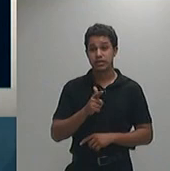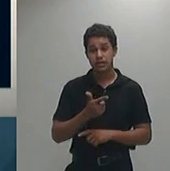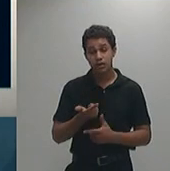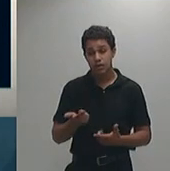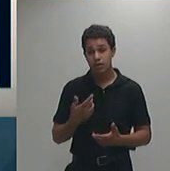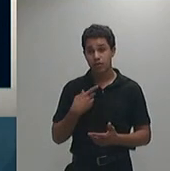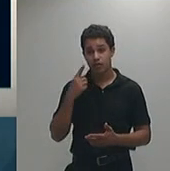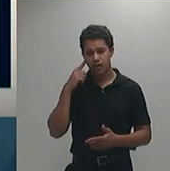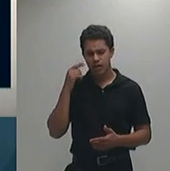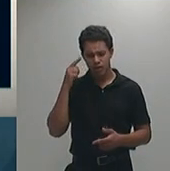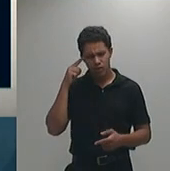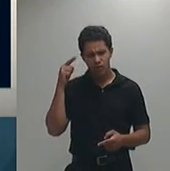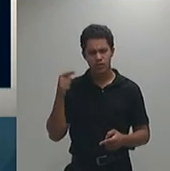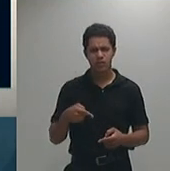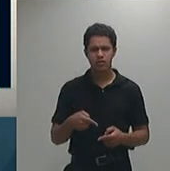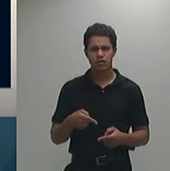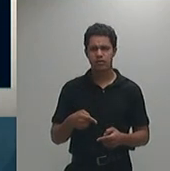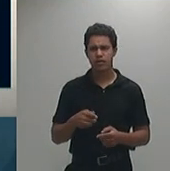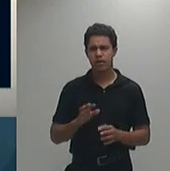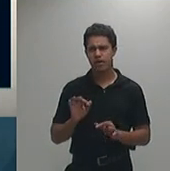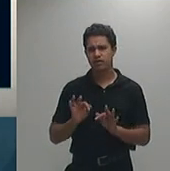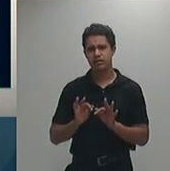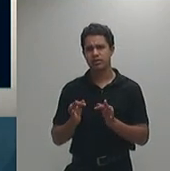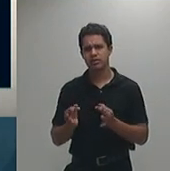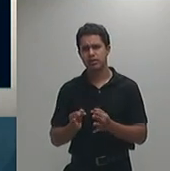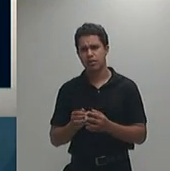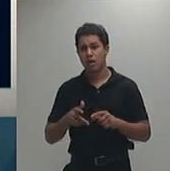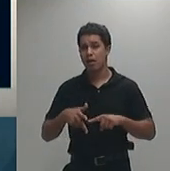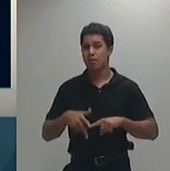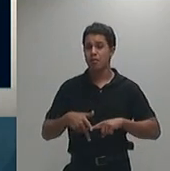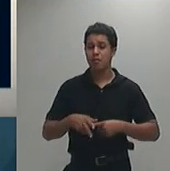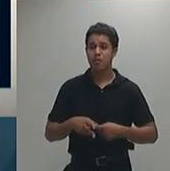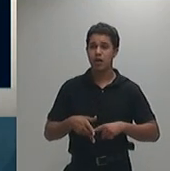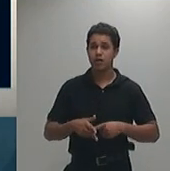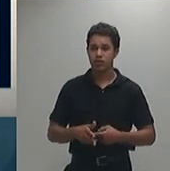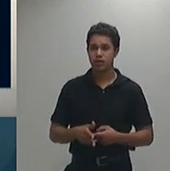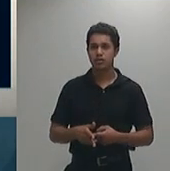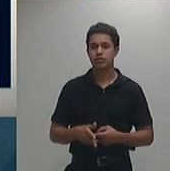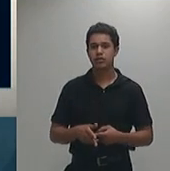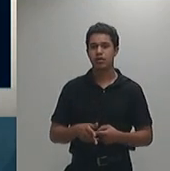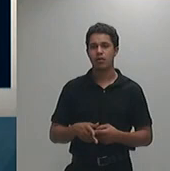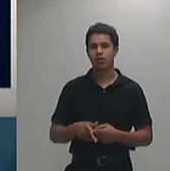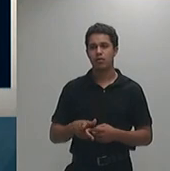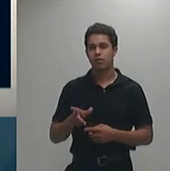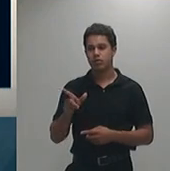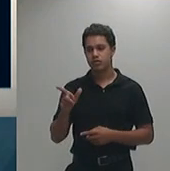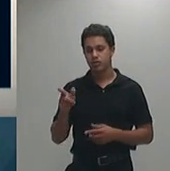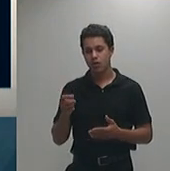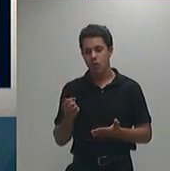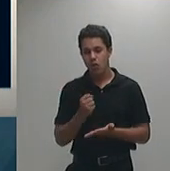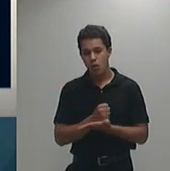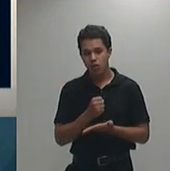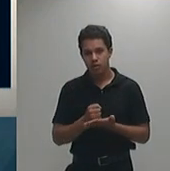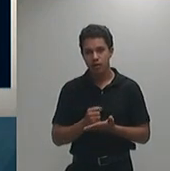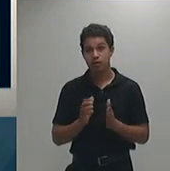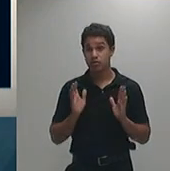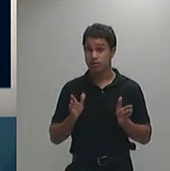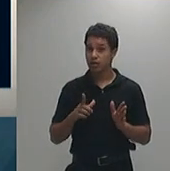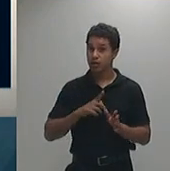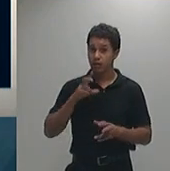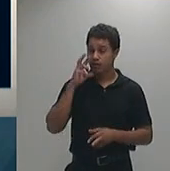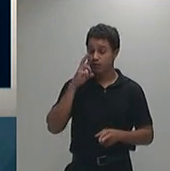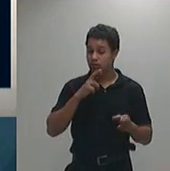se pretende é simplesmente a manutenção das condições um contrato que já vigia